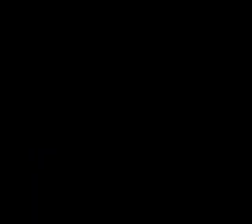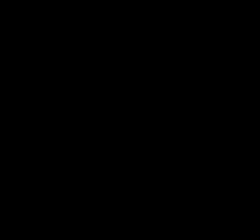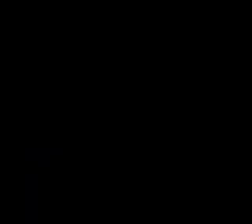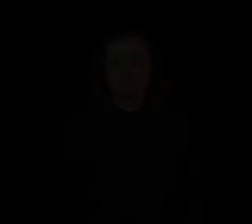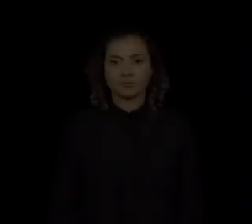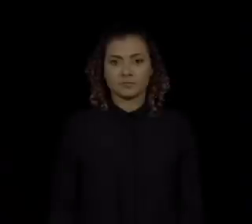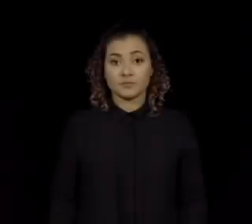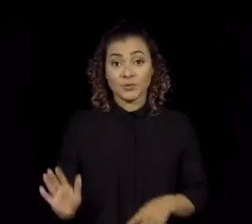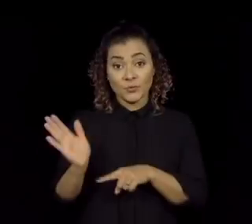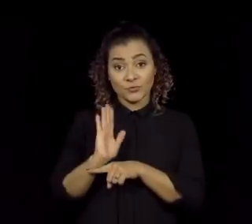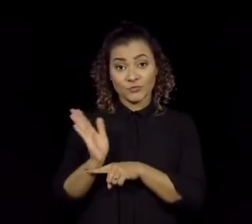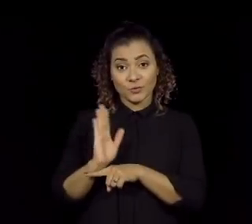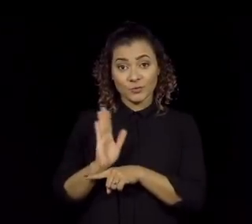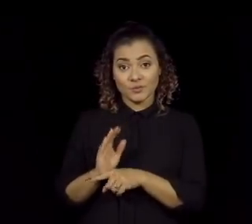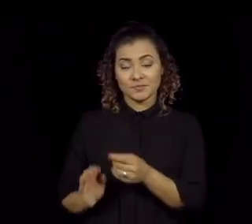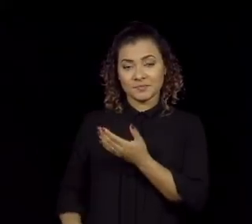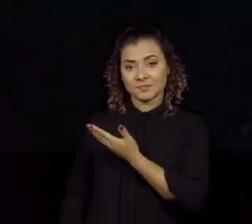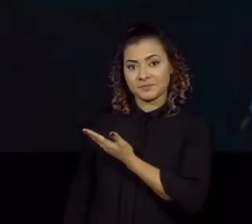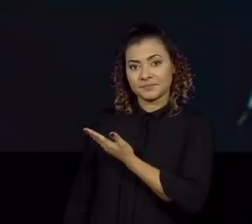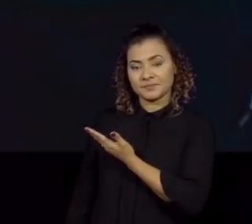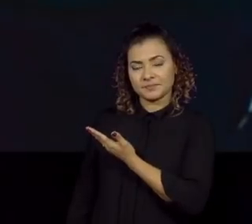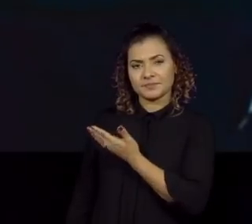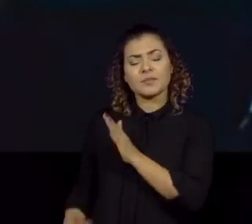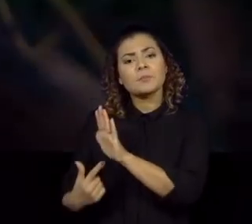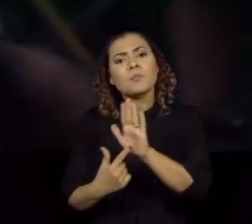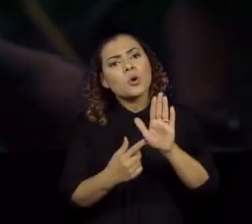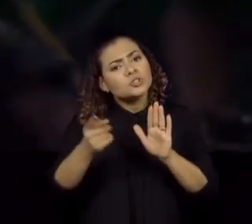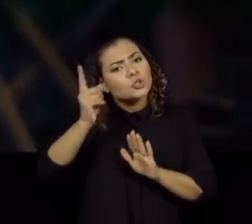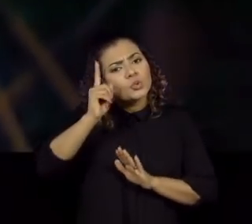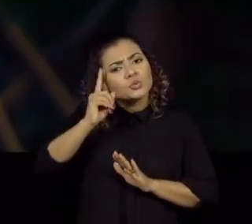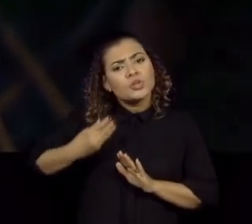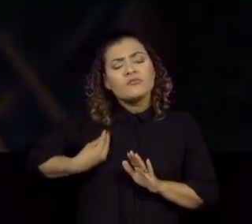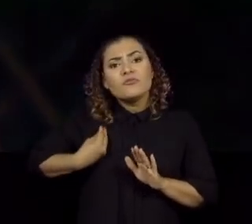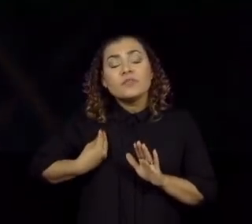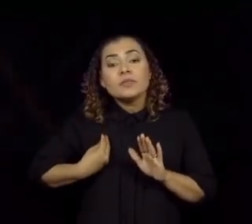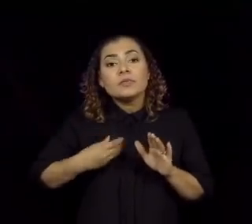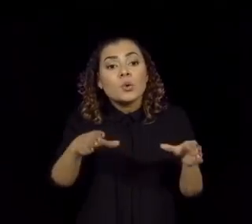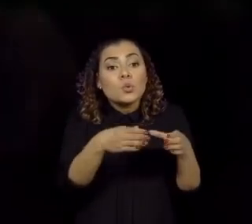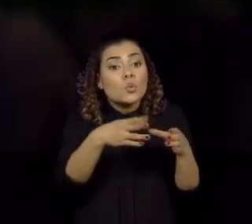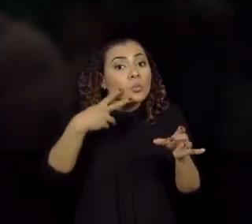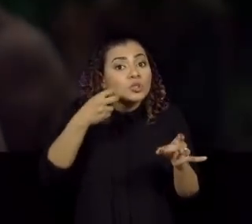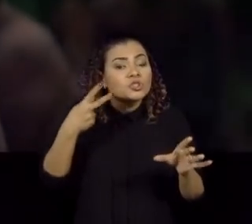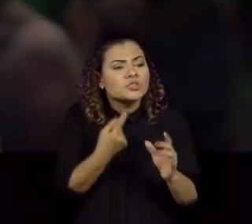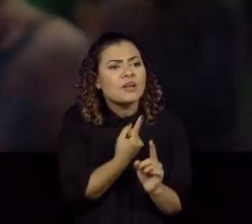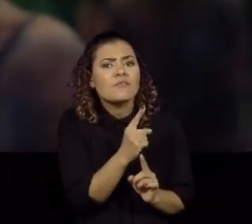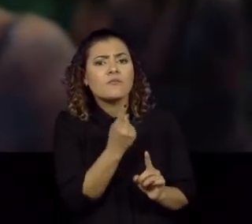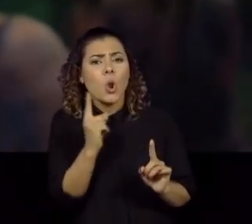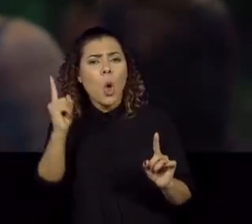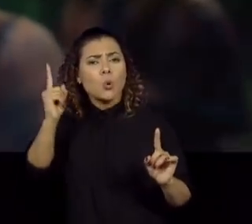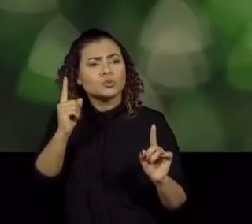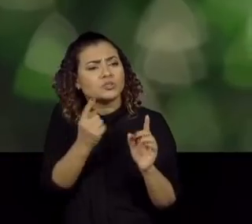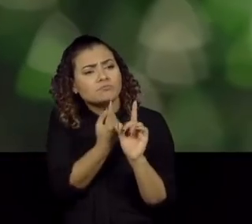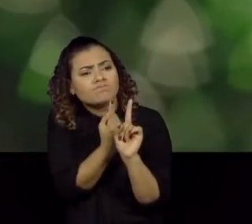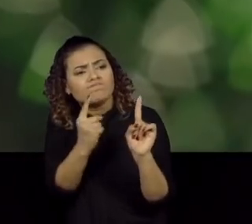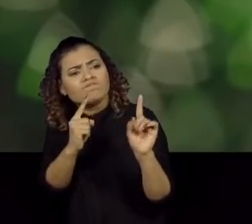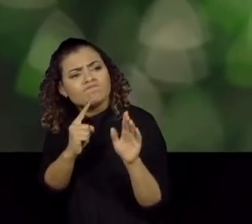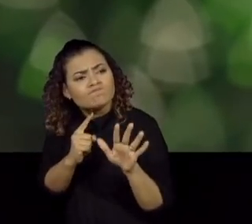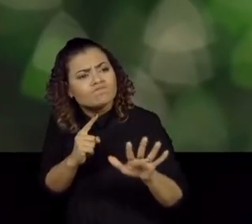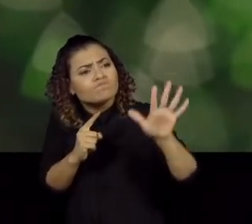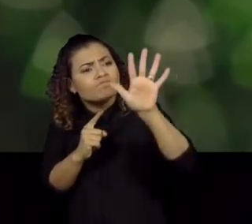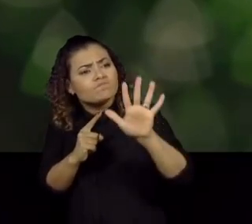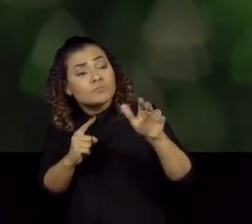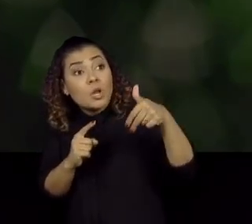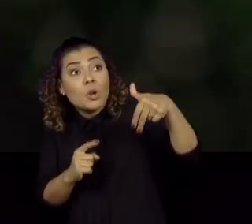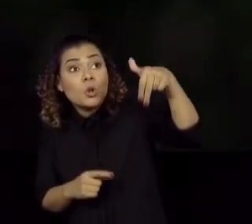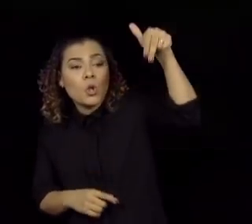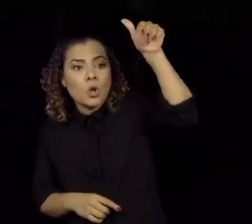O filme A Última Floresta mostra o cotidiano de um grupo isolado de indígenas que vive entre o norte do Brasil,